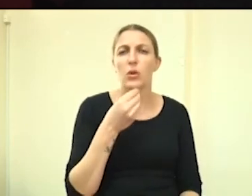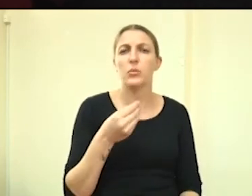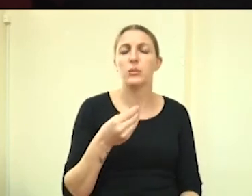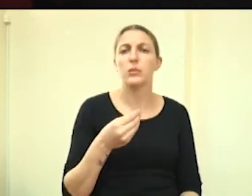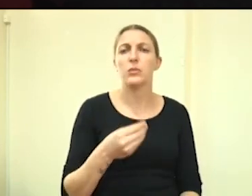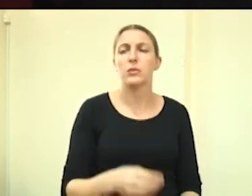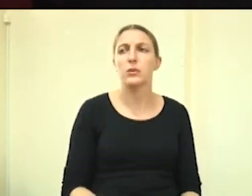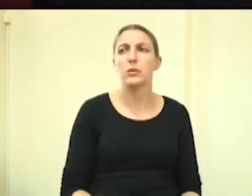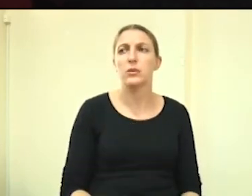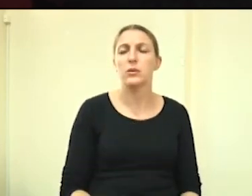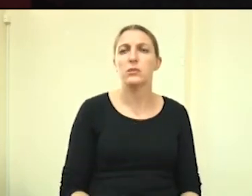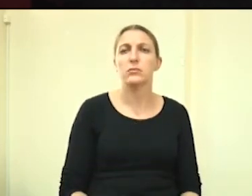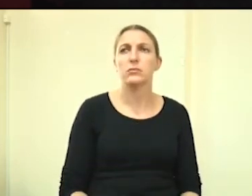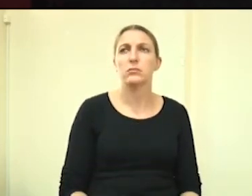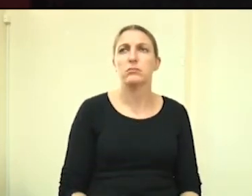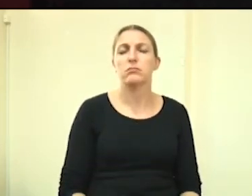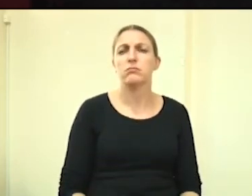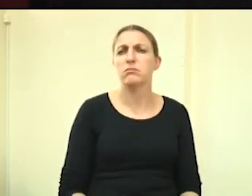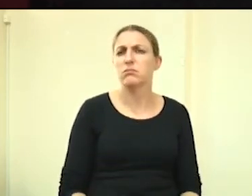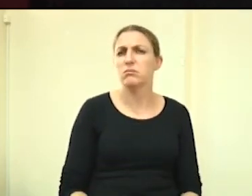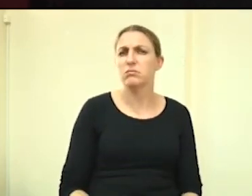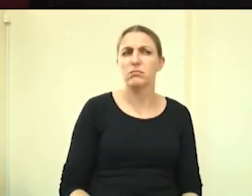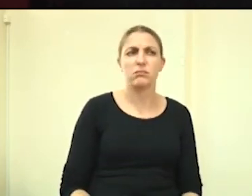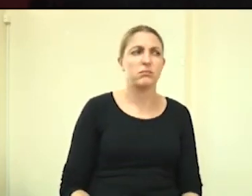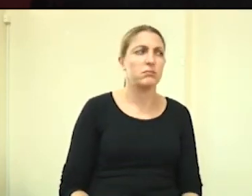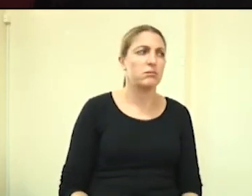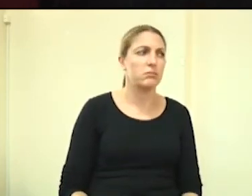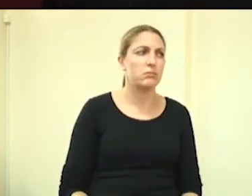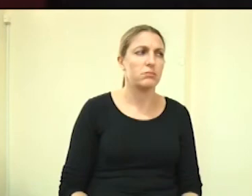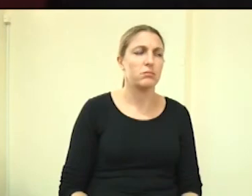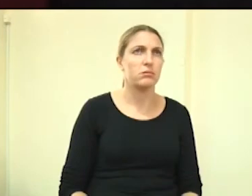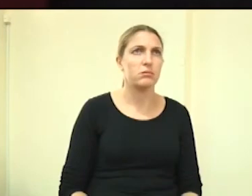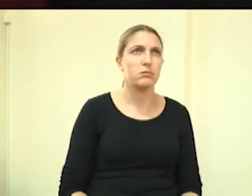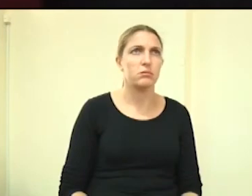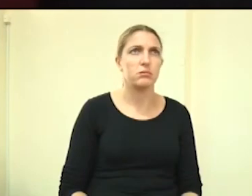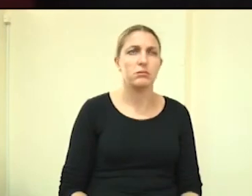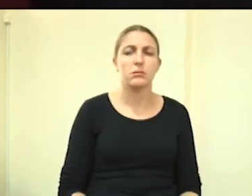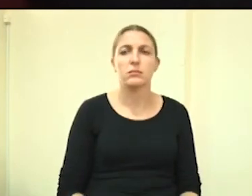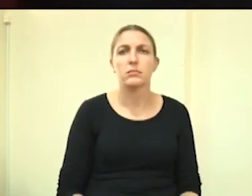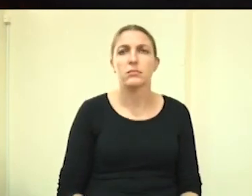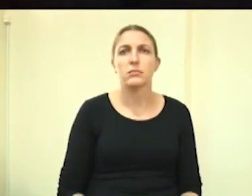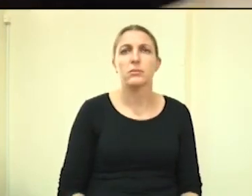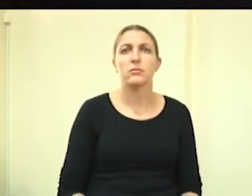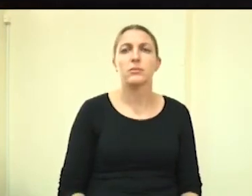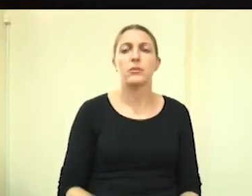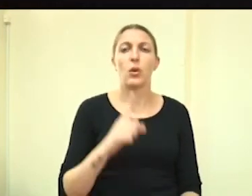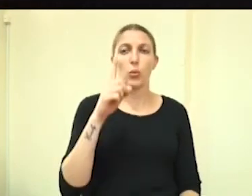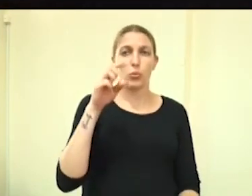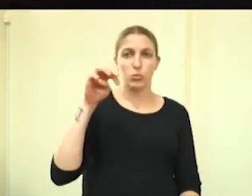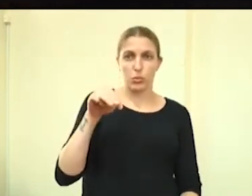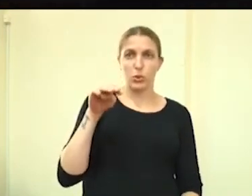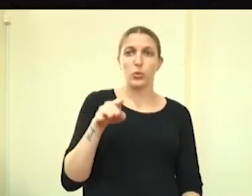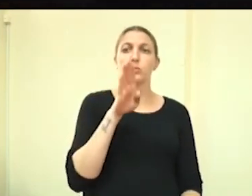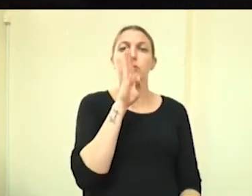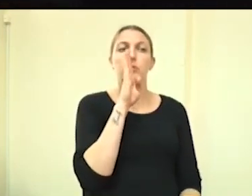colocar em nome da casa também, depois a gente repassa o nome para a direção legislativa. Então, um minuto de silêncio, por